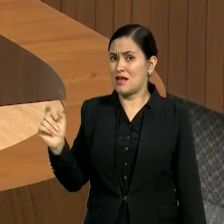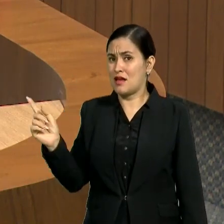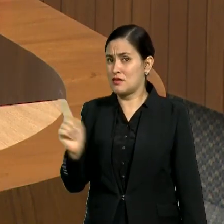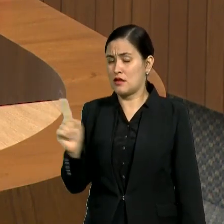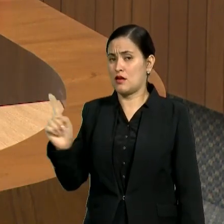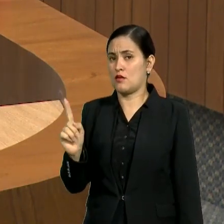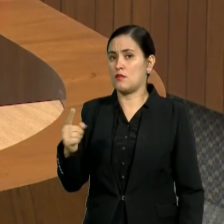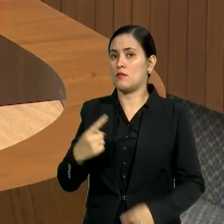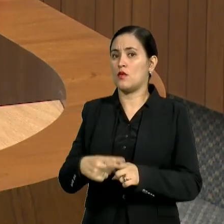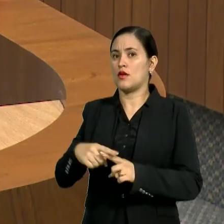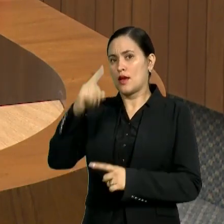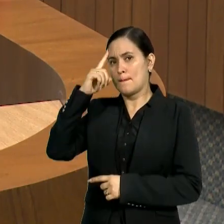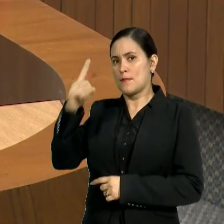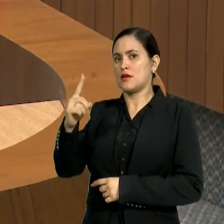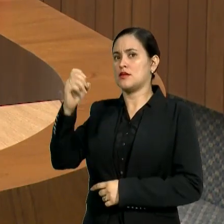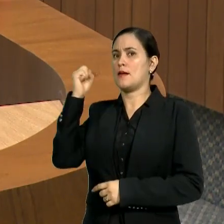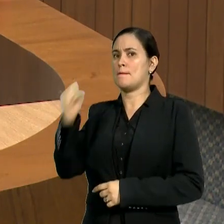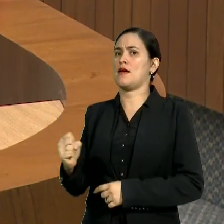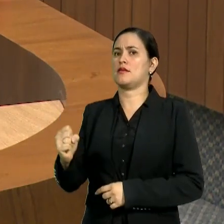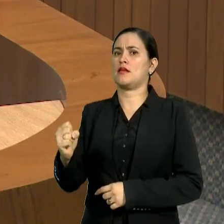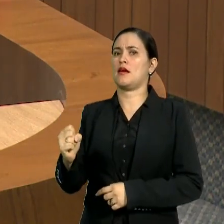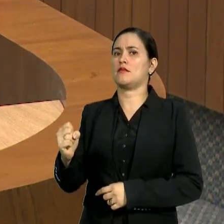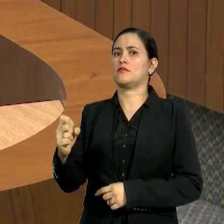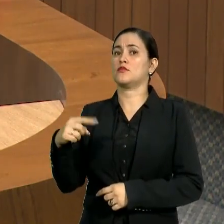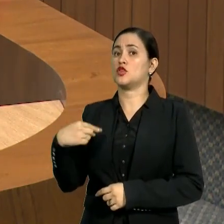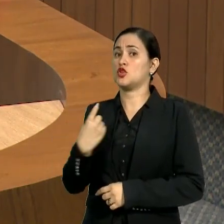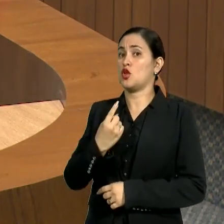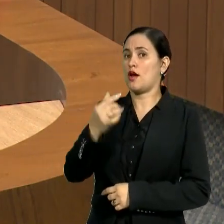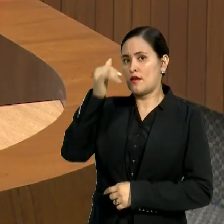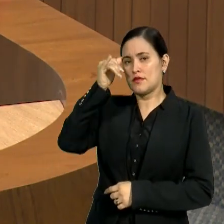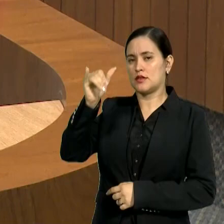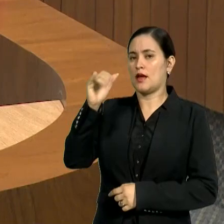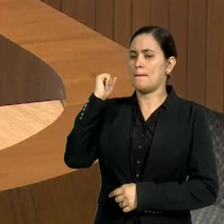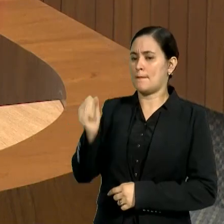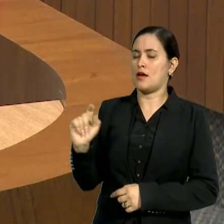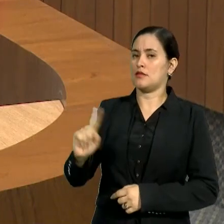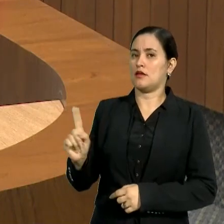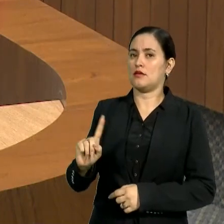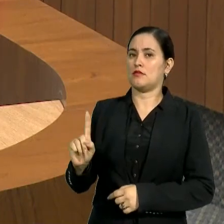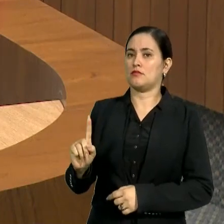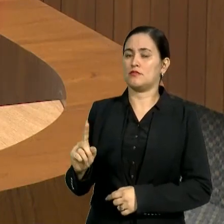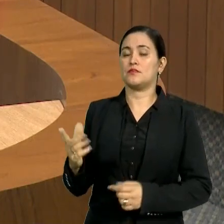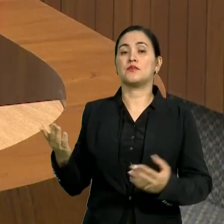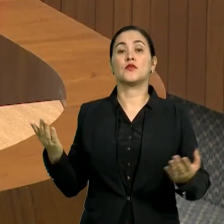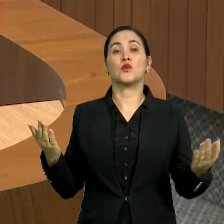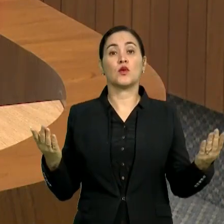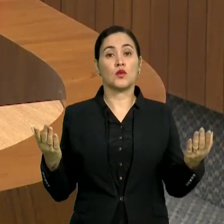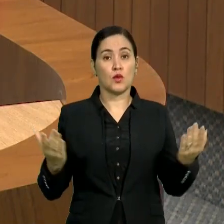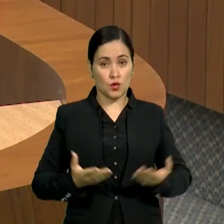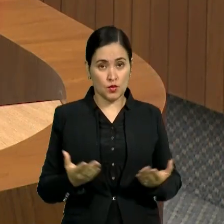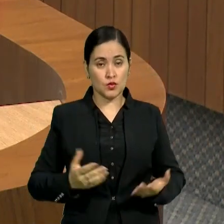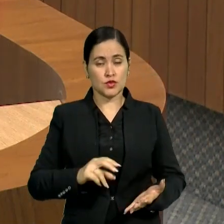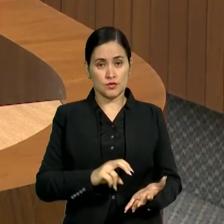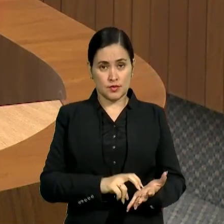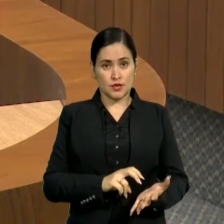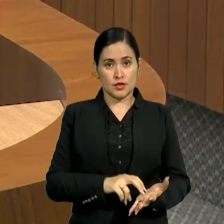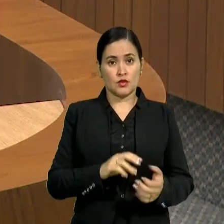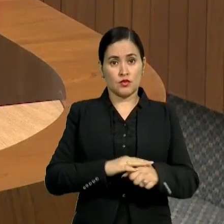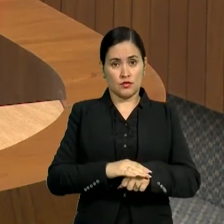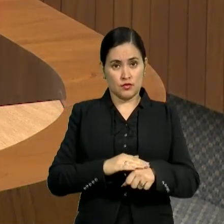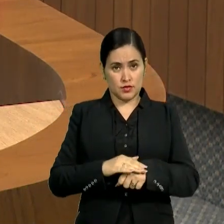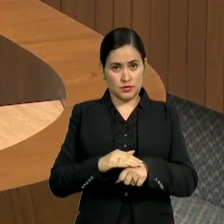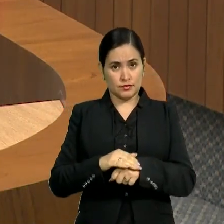foi para lhe matar. Falei isso com a vereadora hoje pela manhã. O presidente da Câmara, Dudu Diniz, já